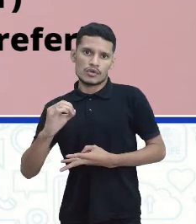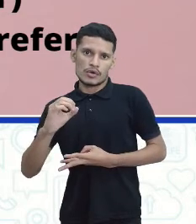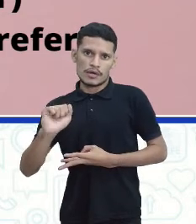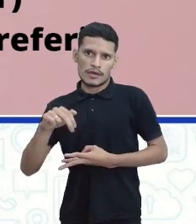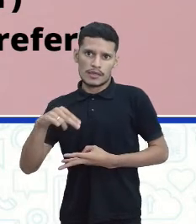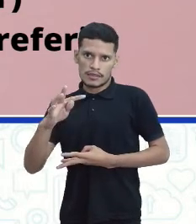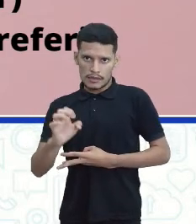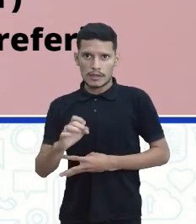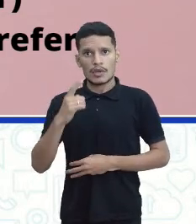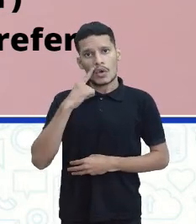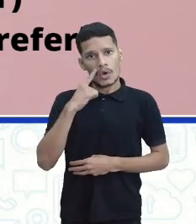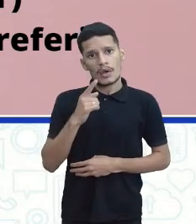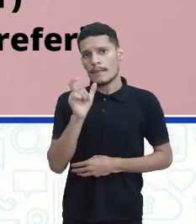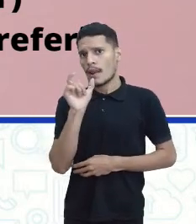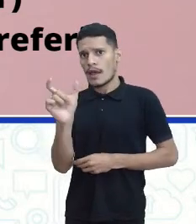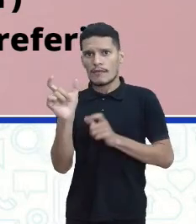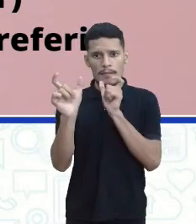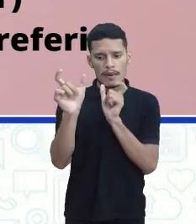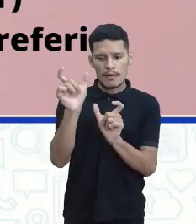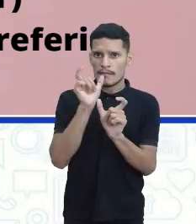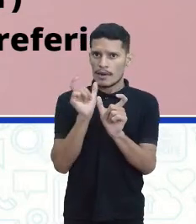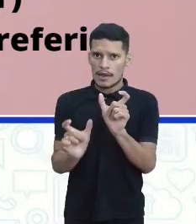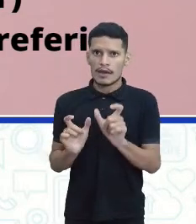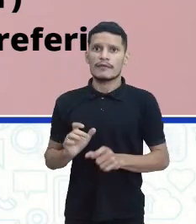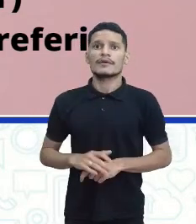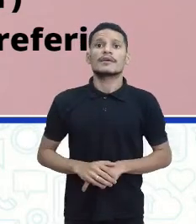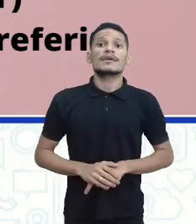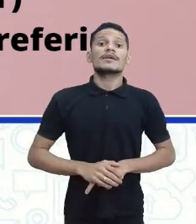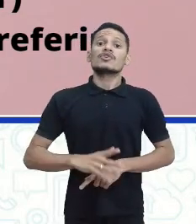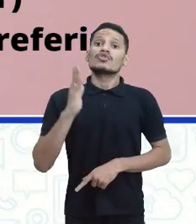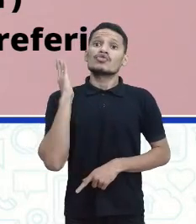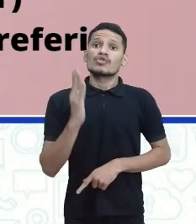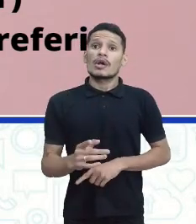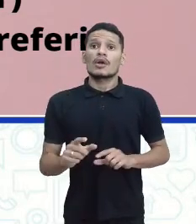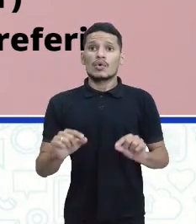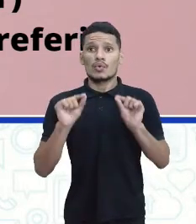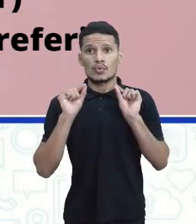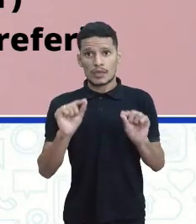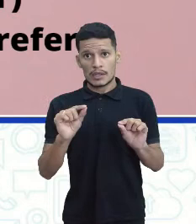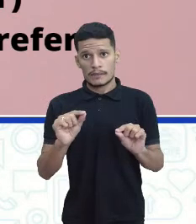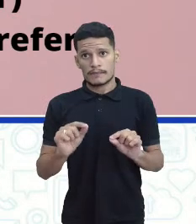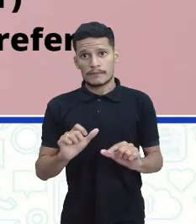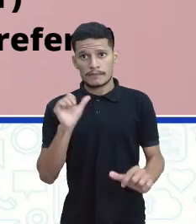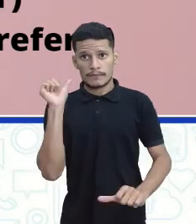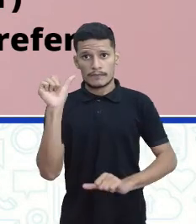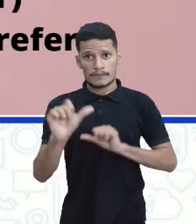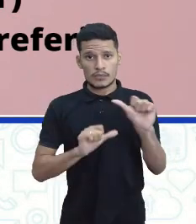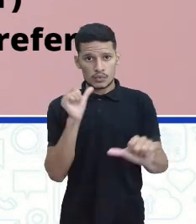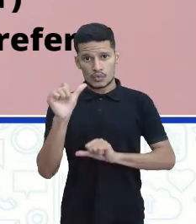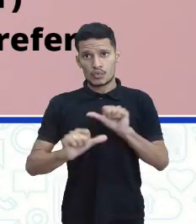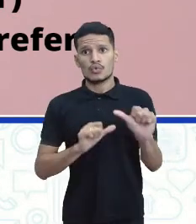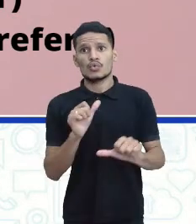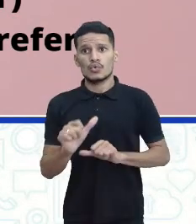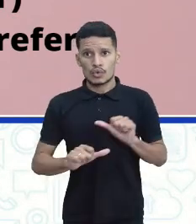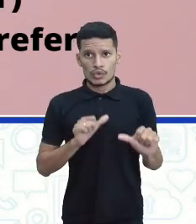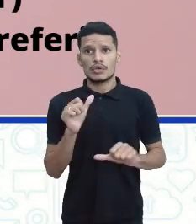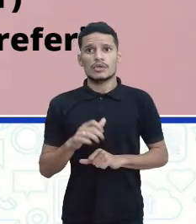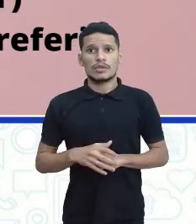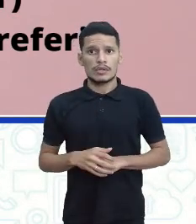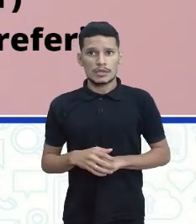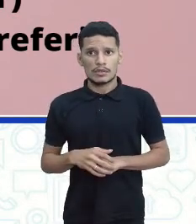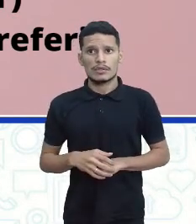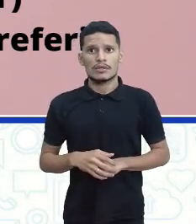drop, stop, né? Nesse caso, a gente vai trocar. E aí tem uma coisinha com prefer também, né, professor